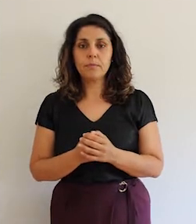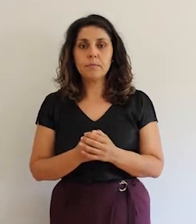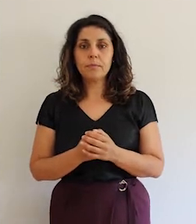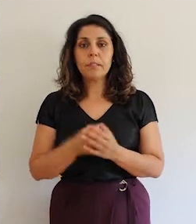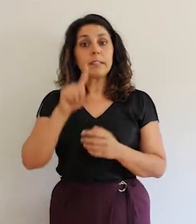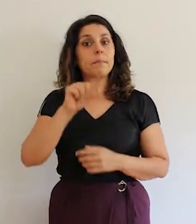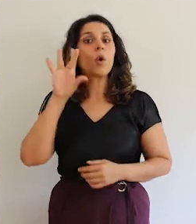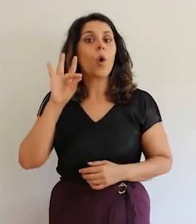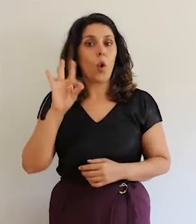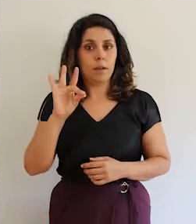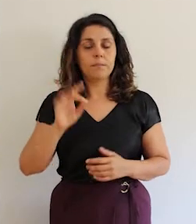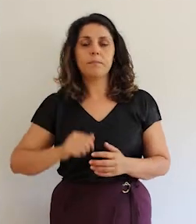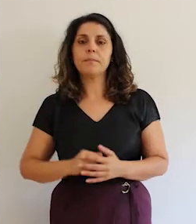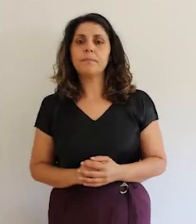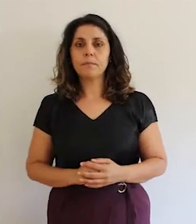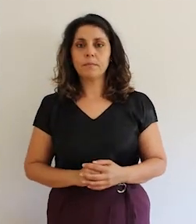e cola.